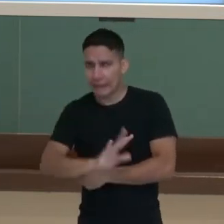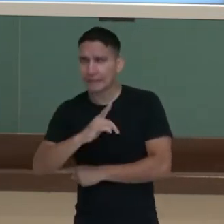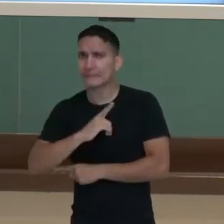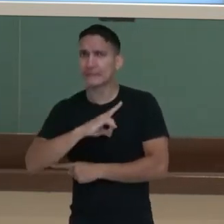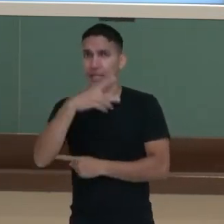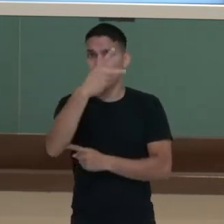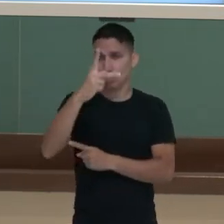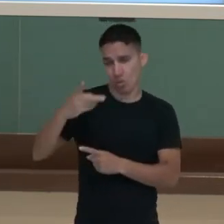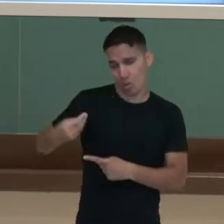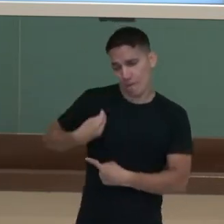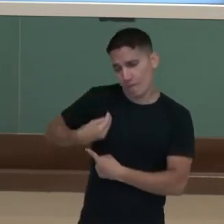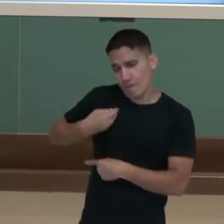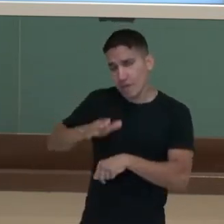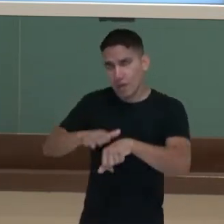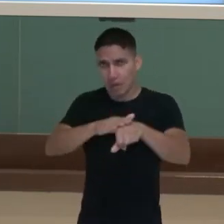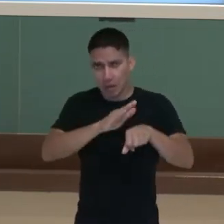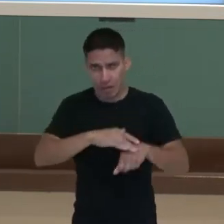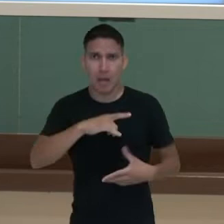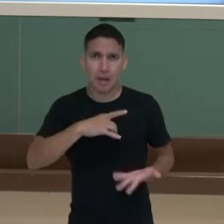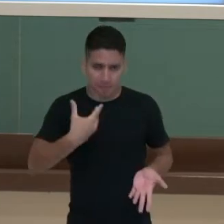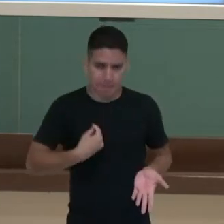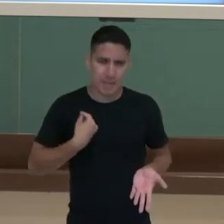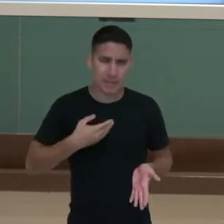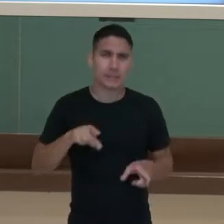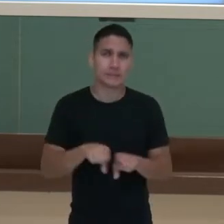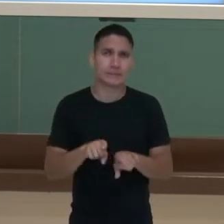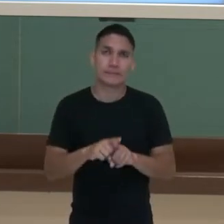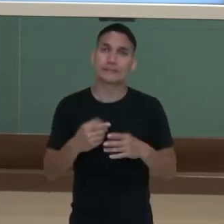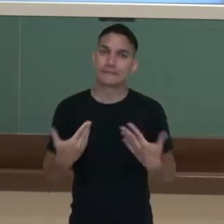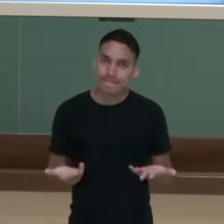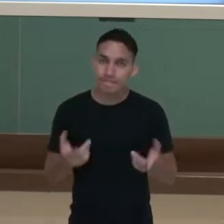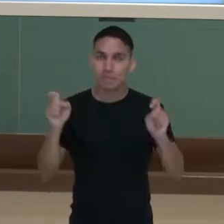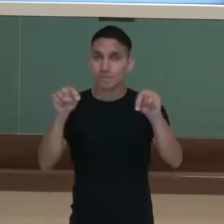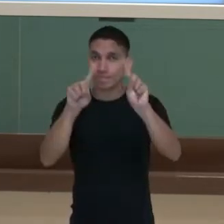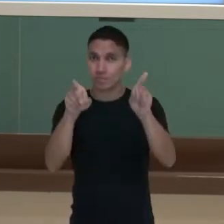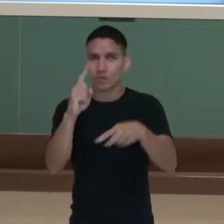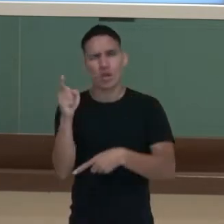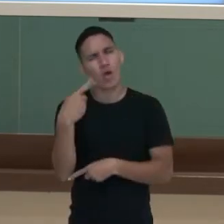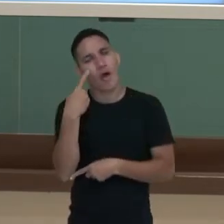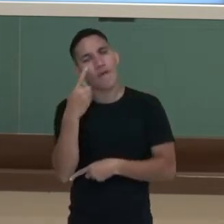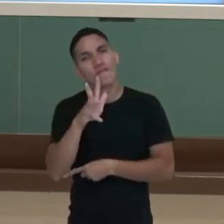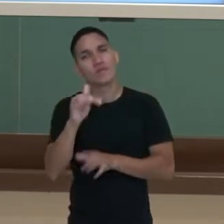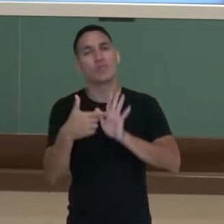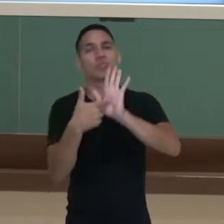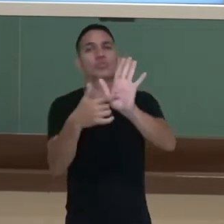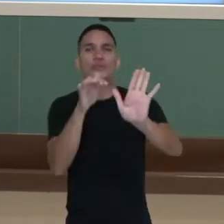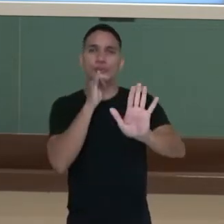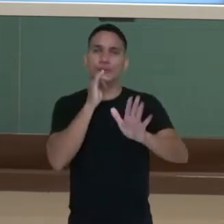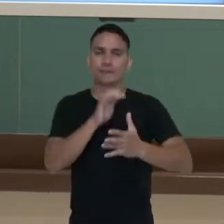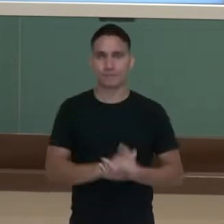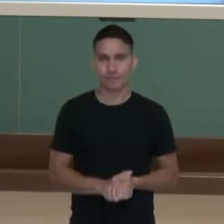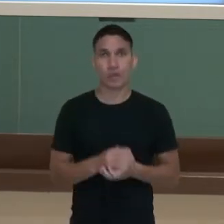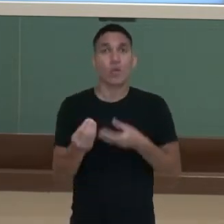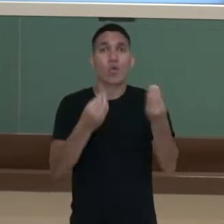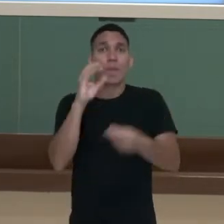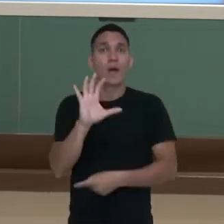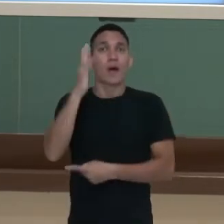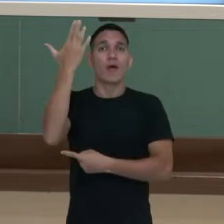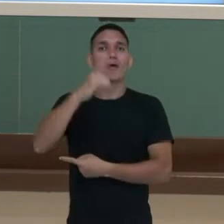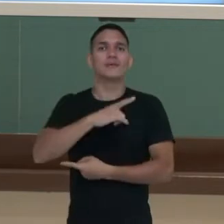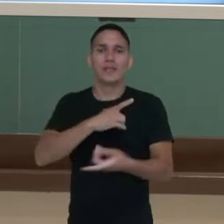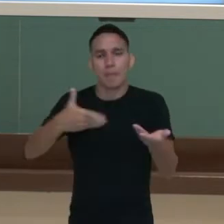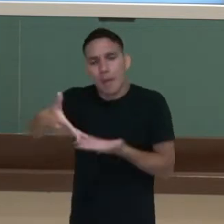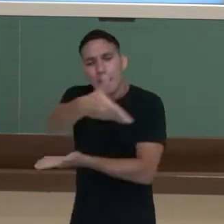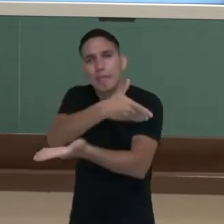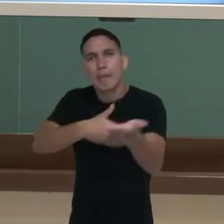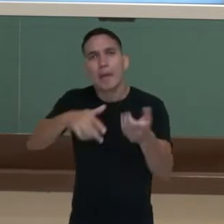a vida de cada um de vocês e a minha também? Nós iremos pegar exemplos quanto a isso. E como ocorrem as relações internacionais, né?